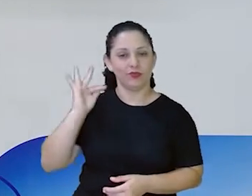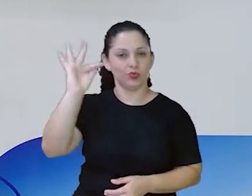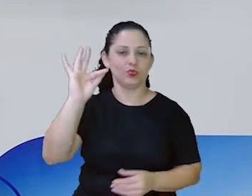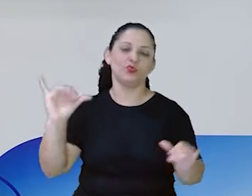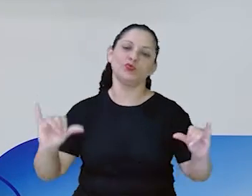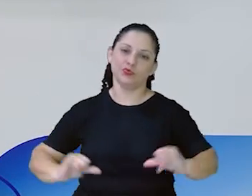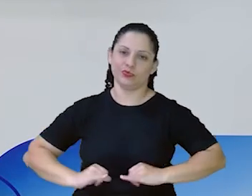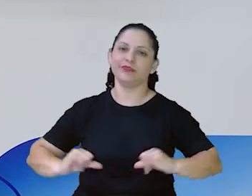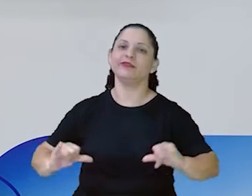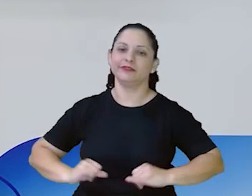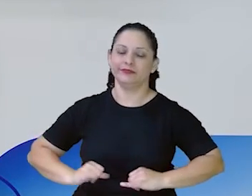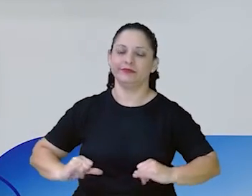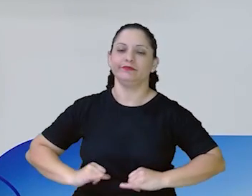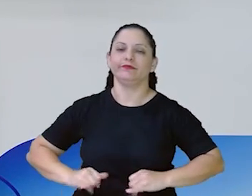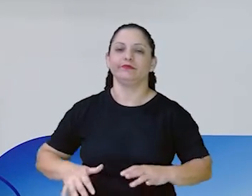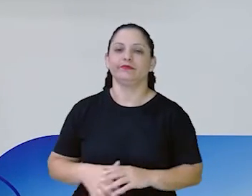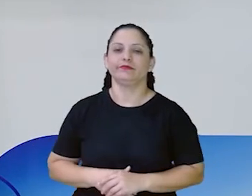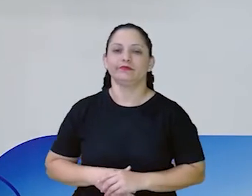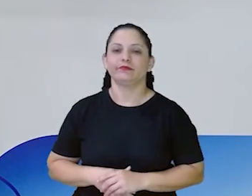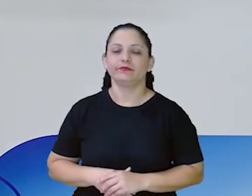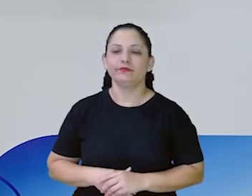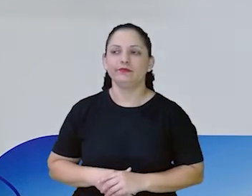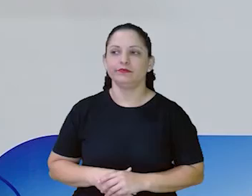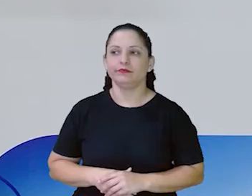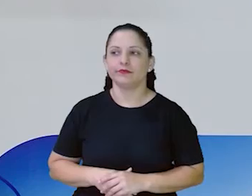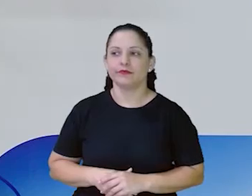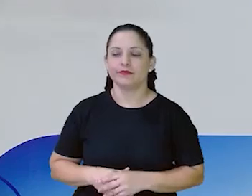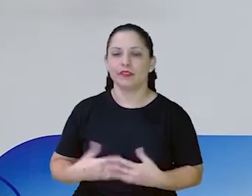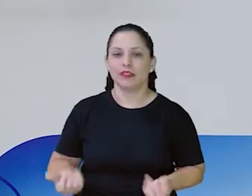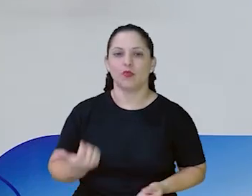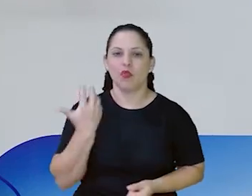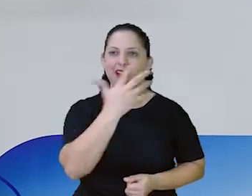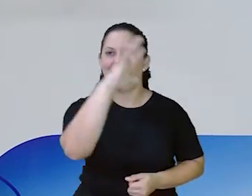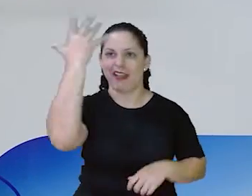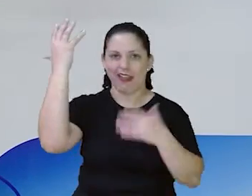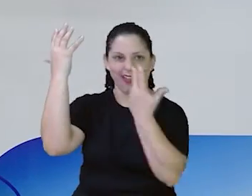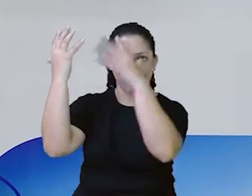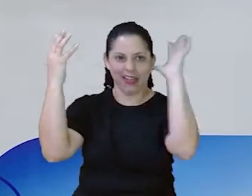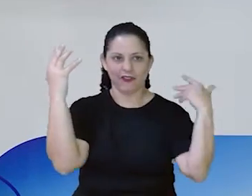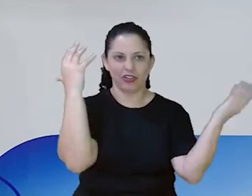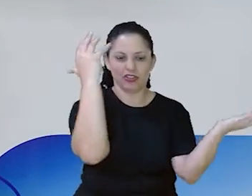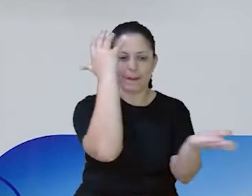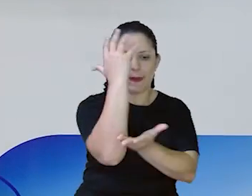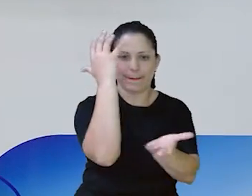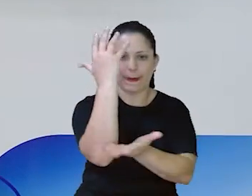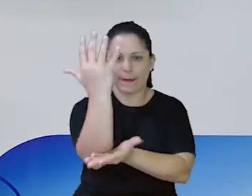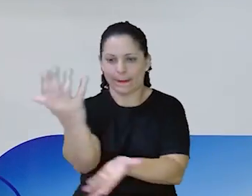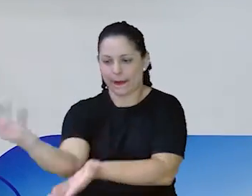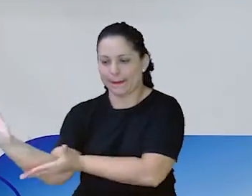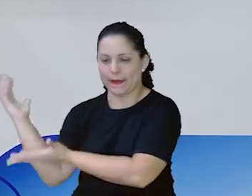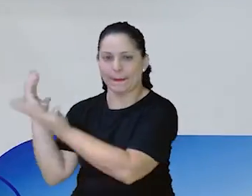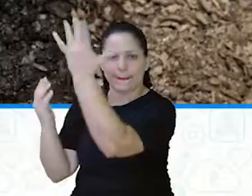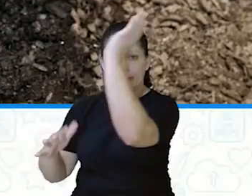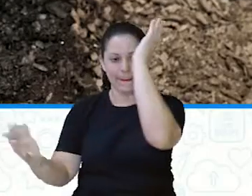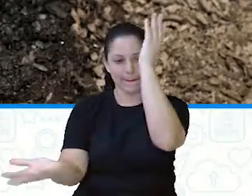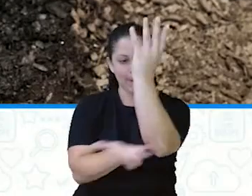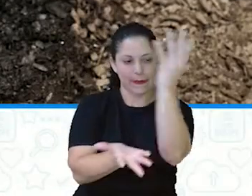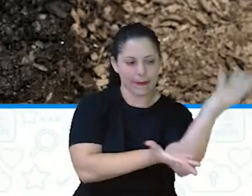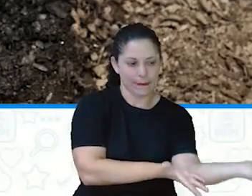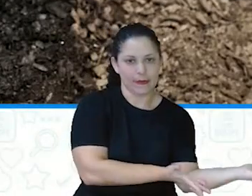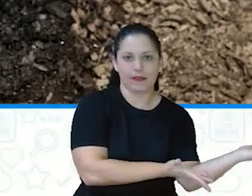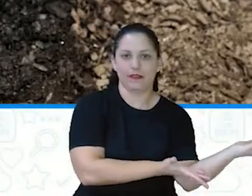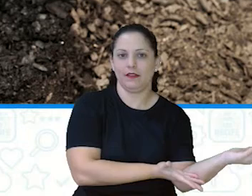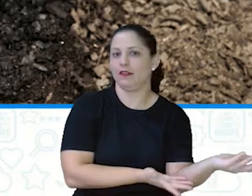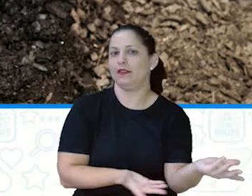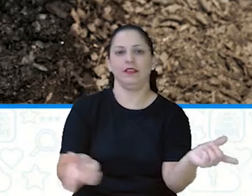não sofram tanto. Ao invés de desmatar, ao invés de cortar, nós podemos